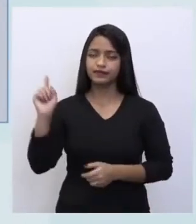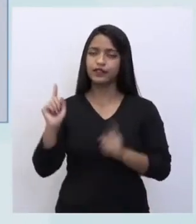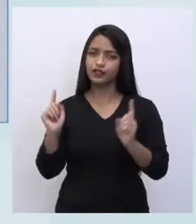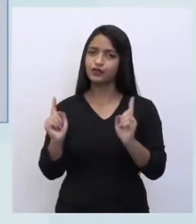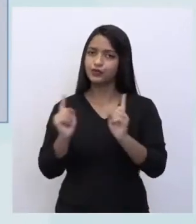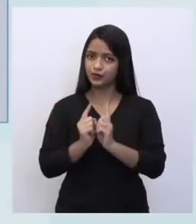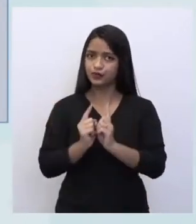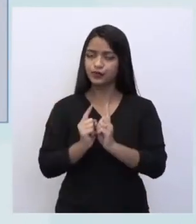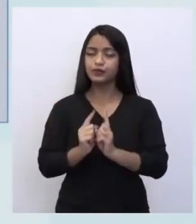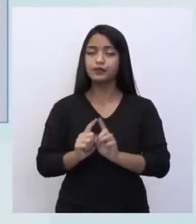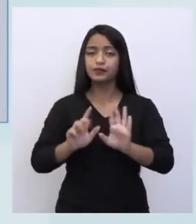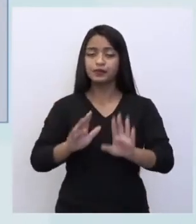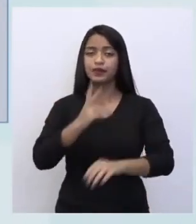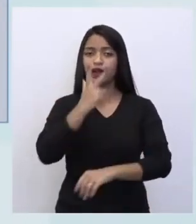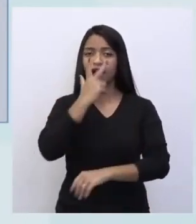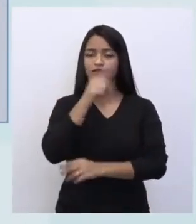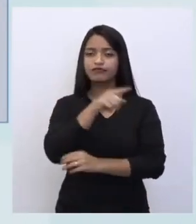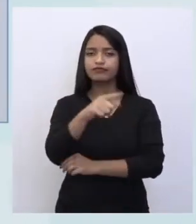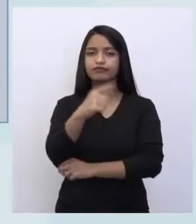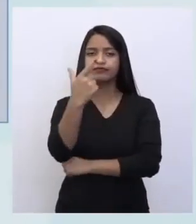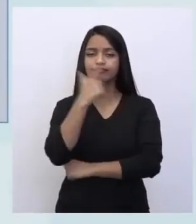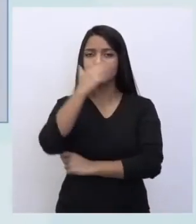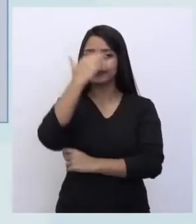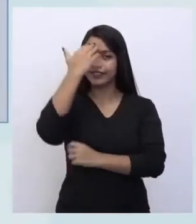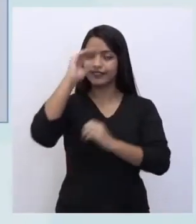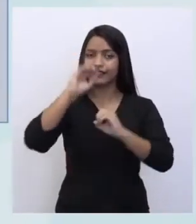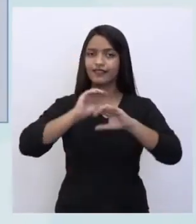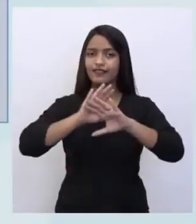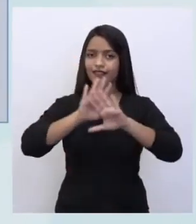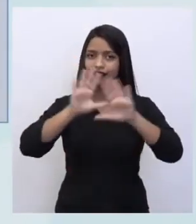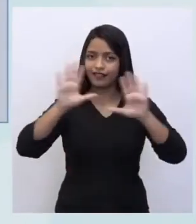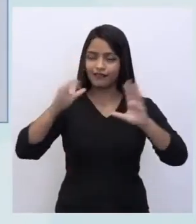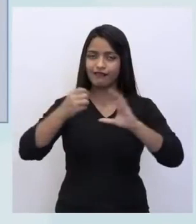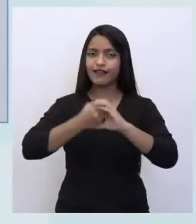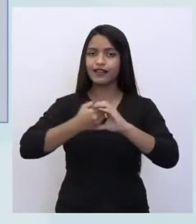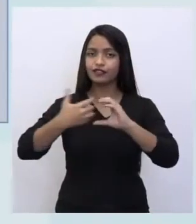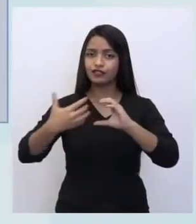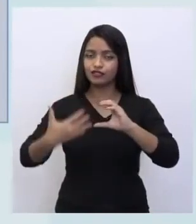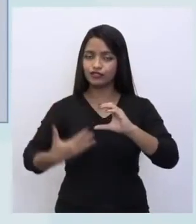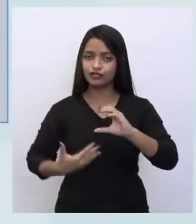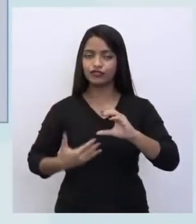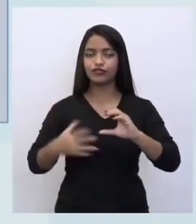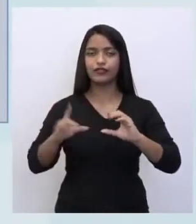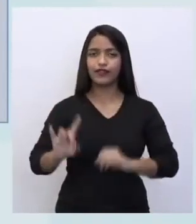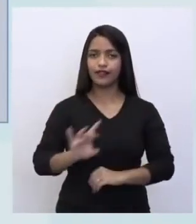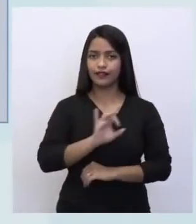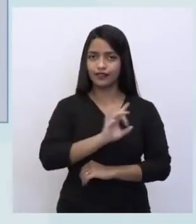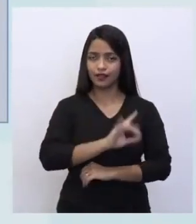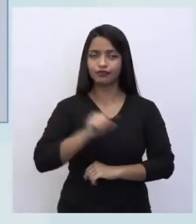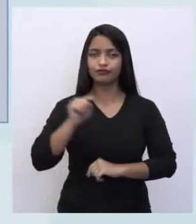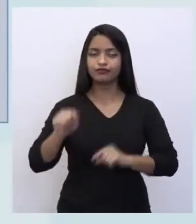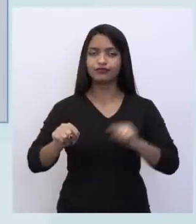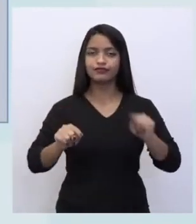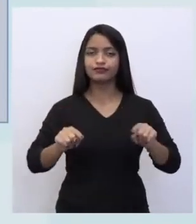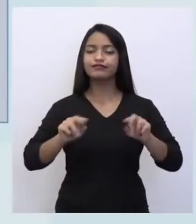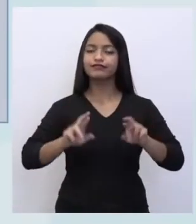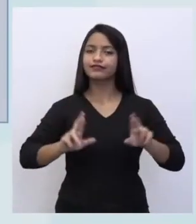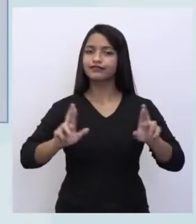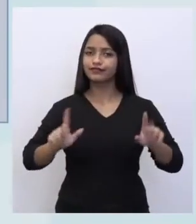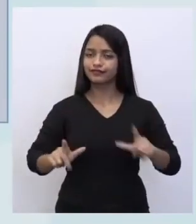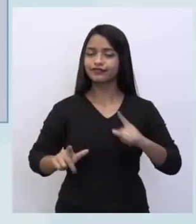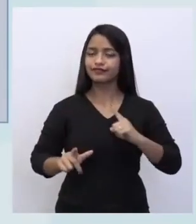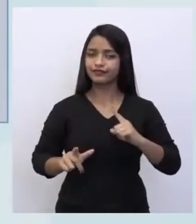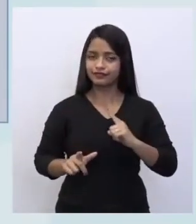resumida, né? Mas eu acho que fica bem claro, deixa aí essas características, né? Essas questões das diferenças entre